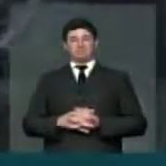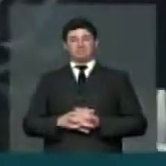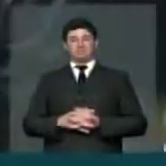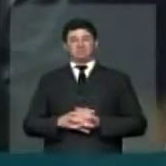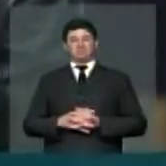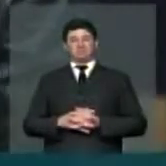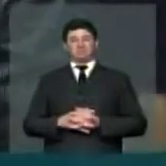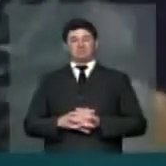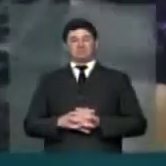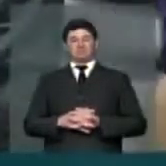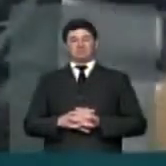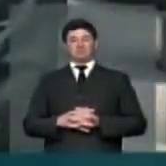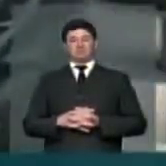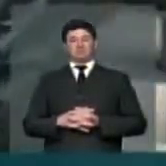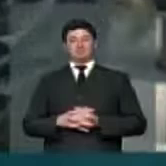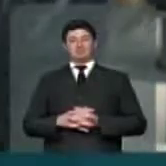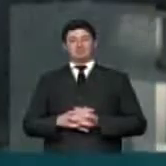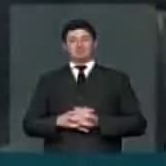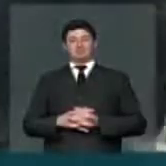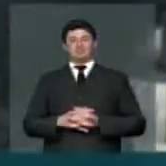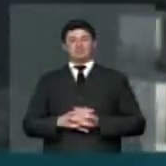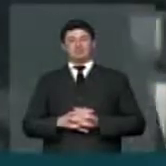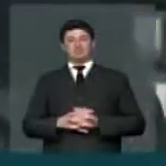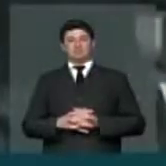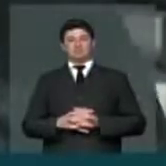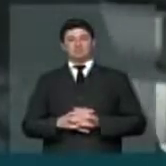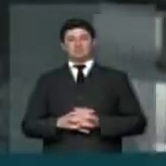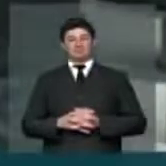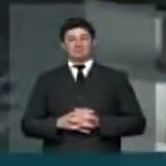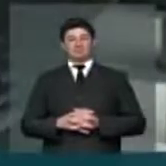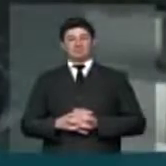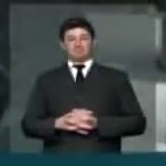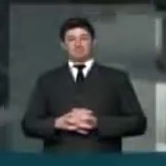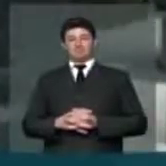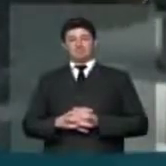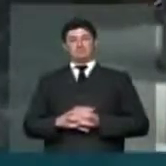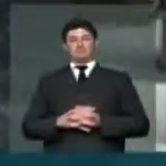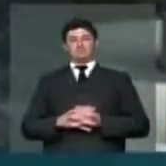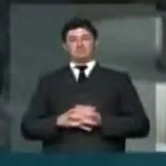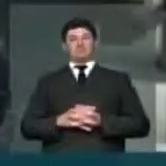Presidente, o senhor tem que ligar o microfone do Chico Alencar, presidente.